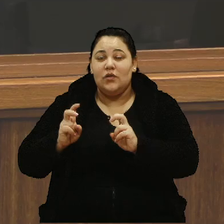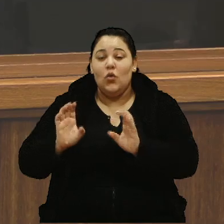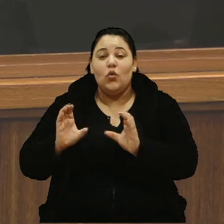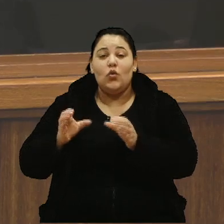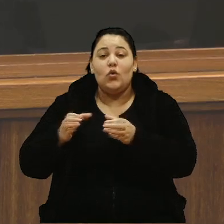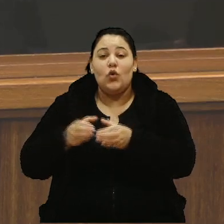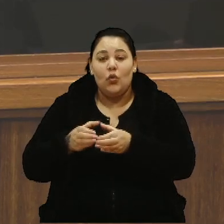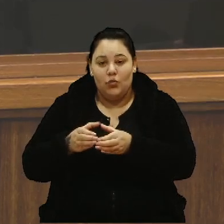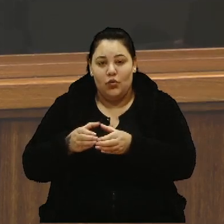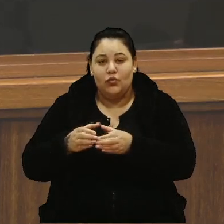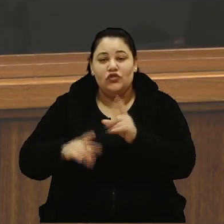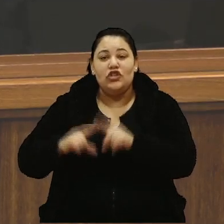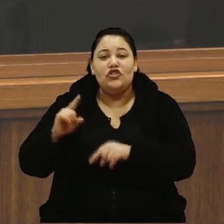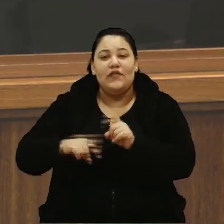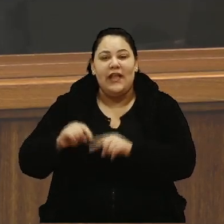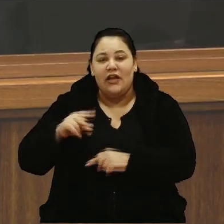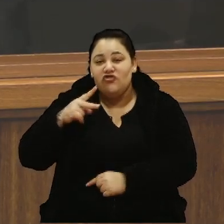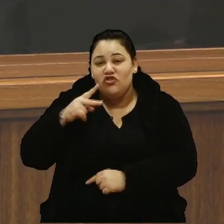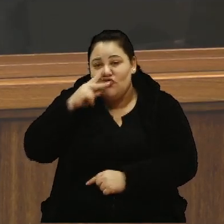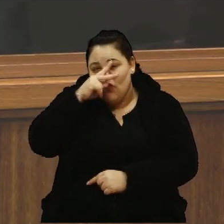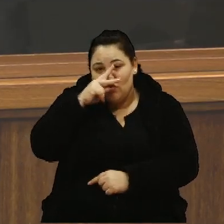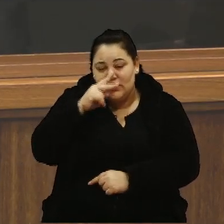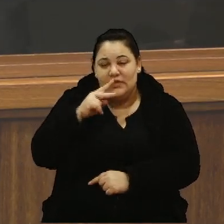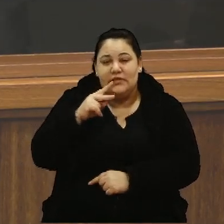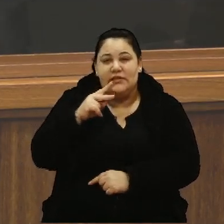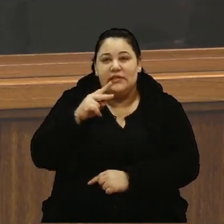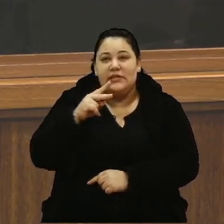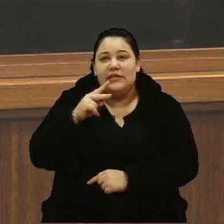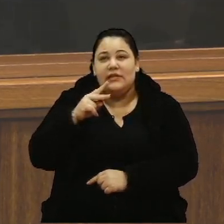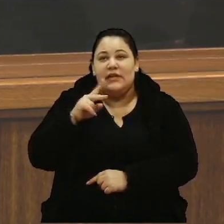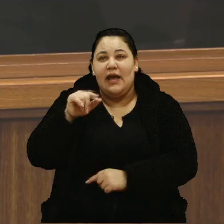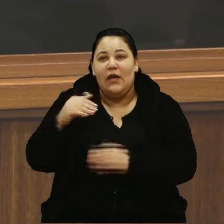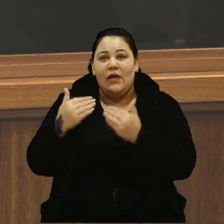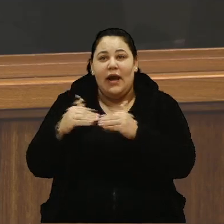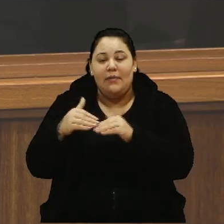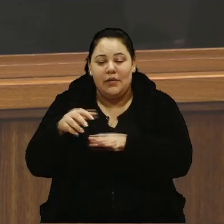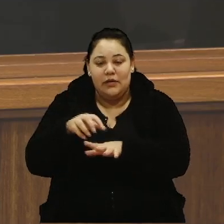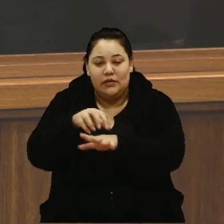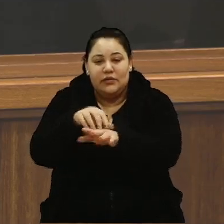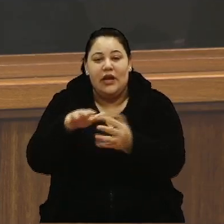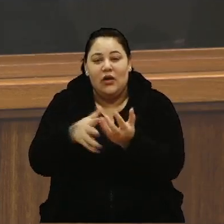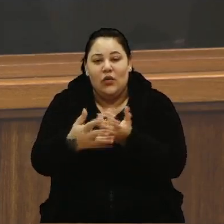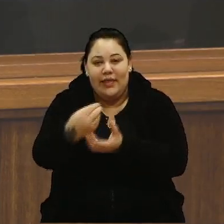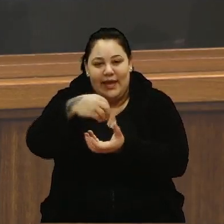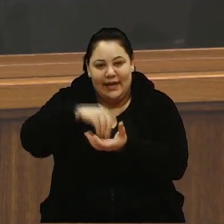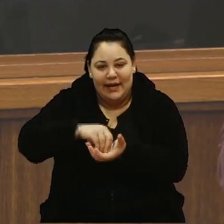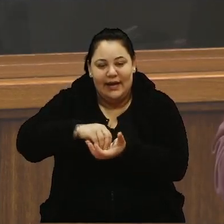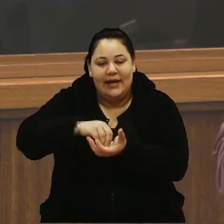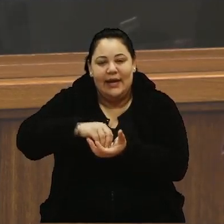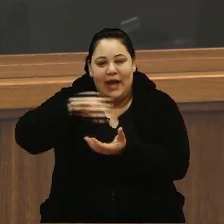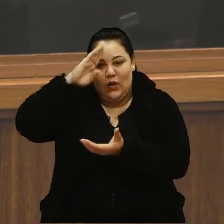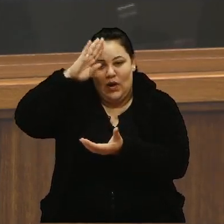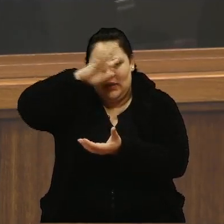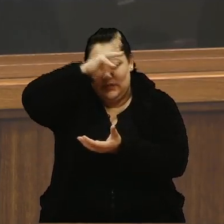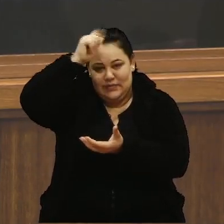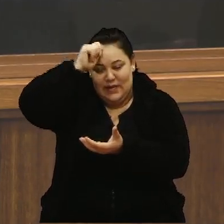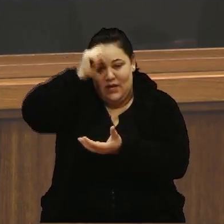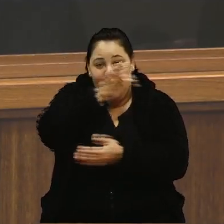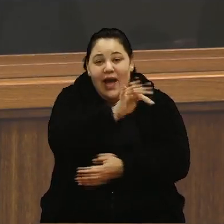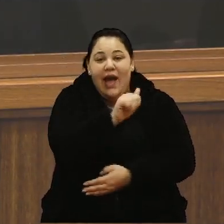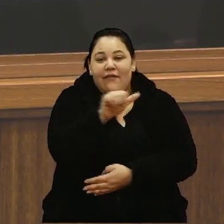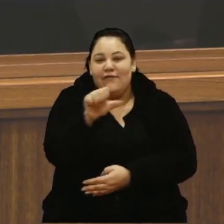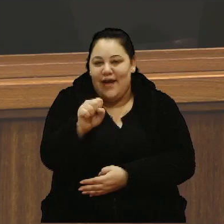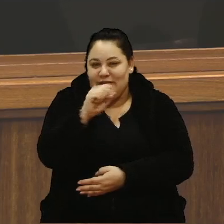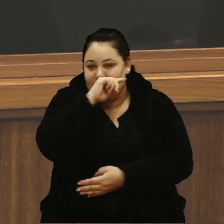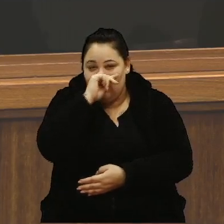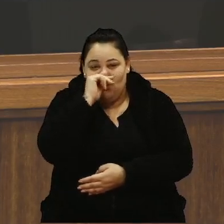é a força-tarefa? É um caminhãozinho da Codeca, é a Guarda Municipal e é a FAS passando, tu